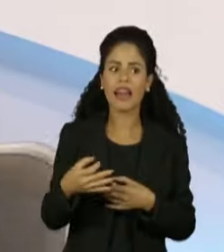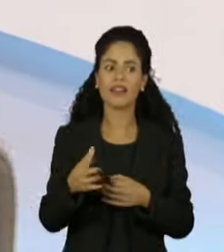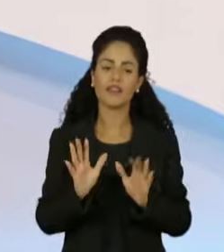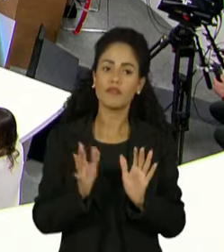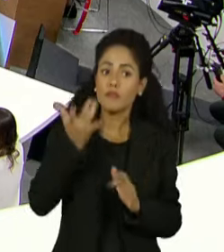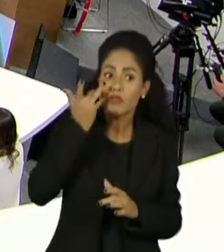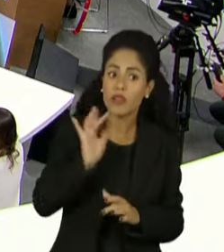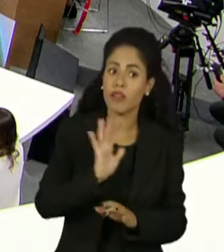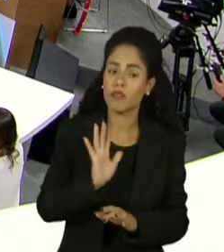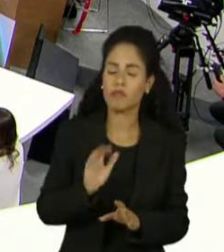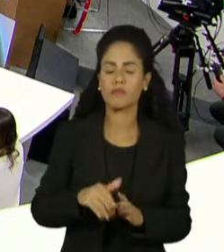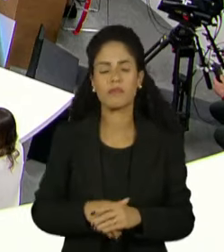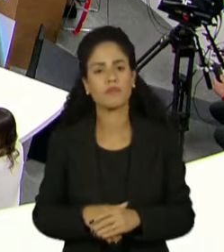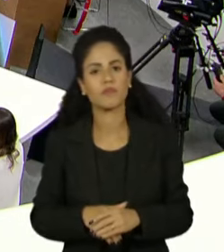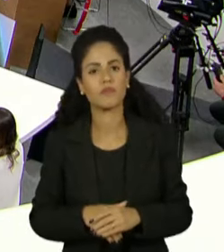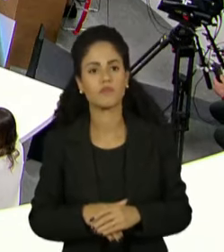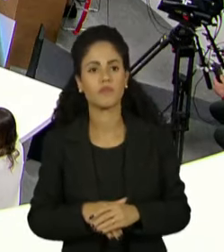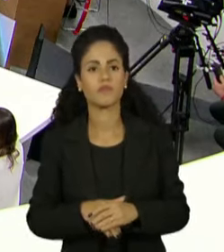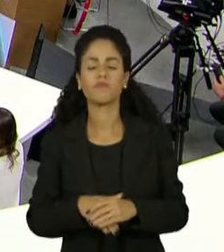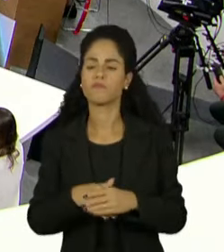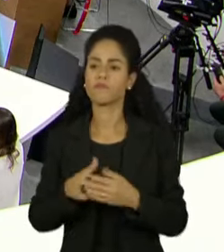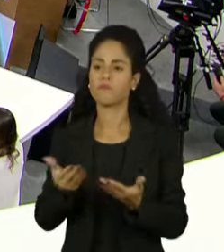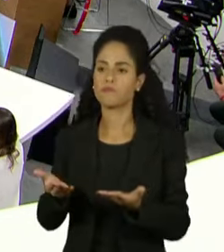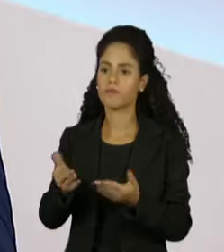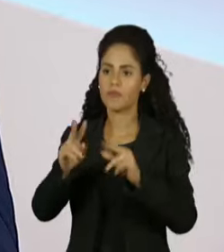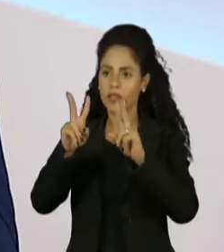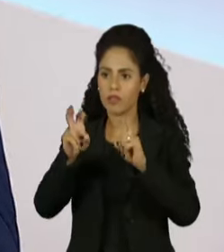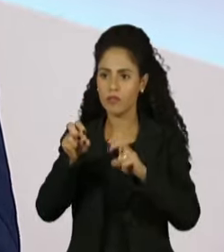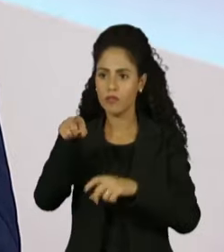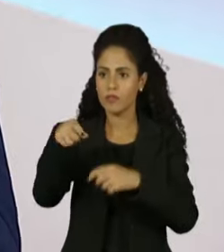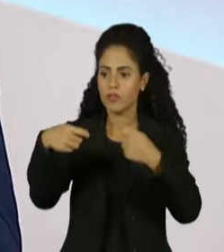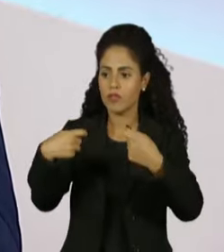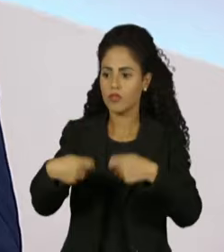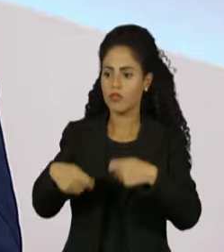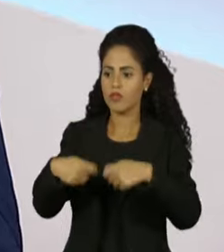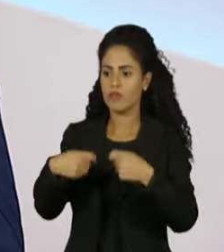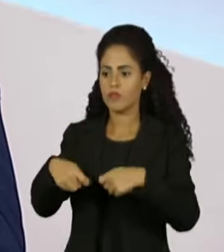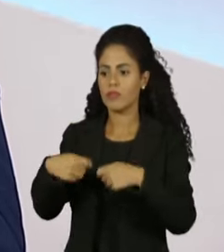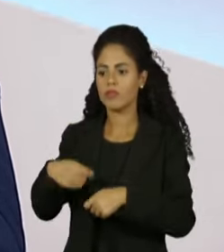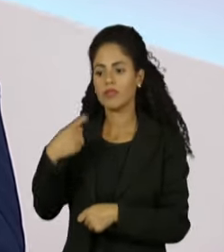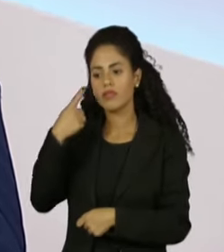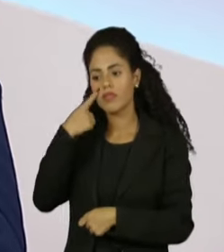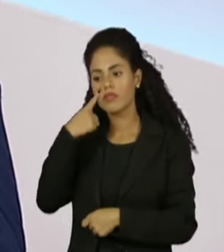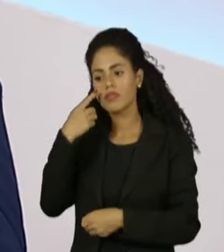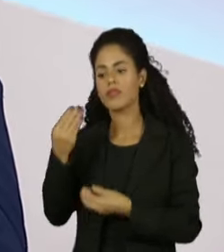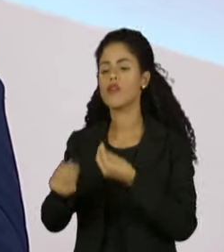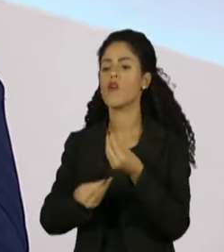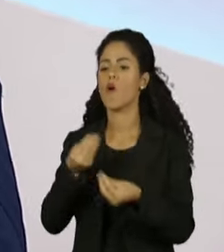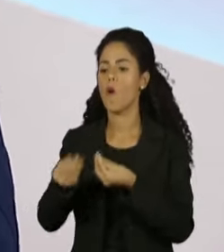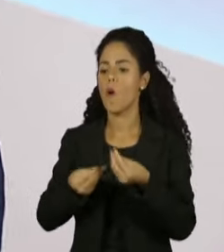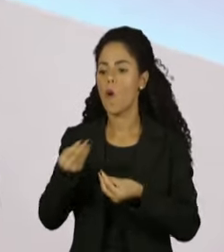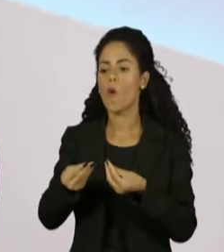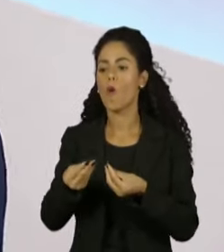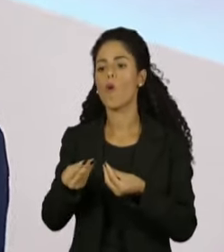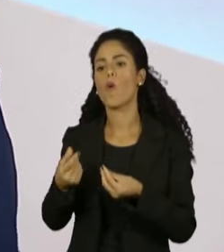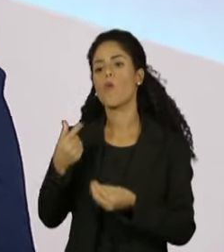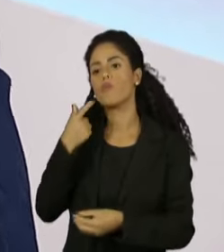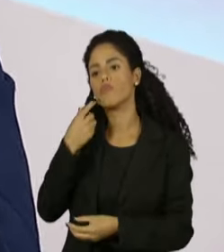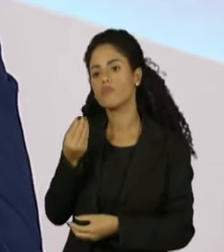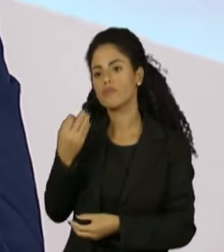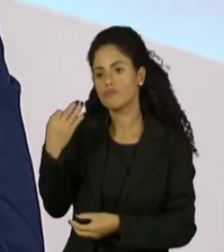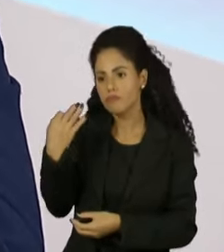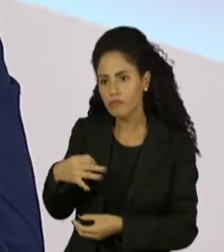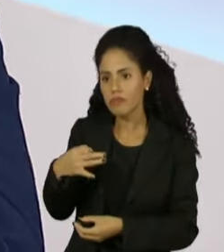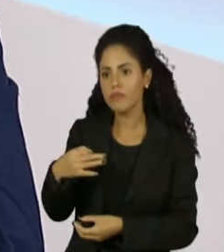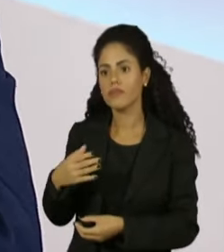Senador, o senhor voltou a falar agora da questão da necessidade, né, de contrapor um pouco uma situação em que o